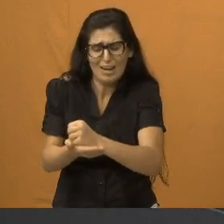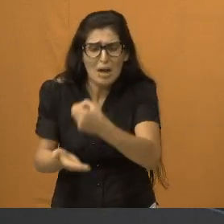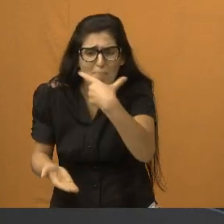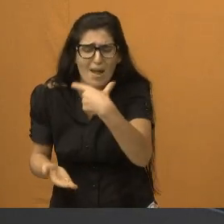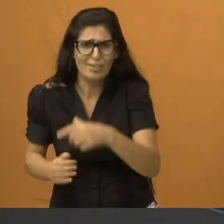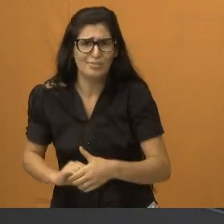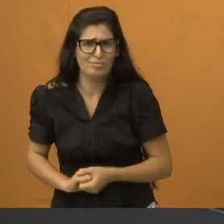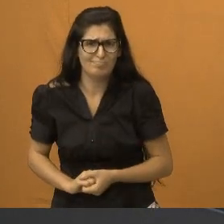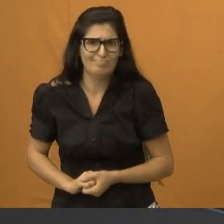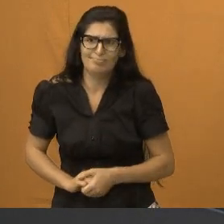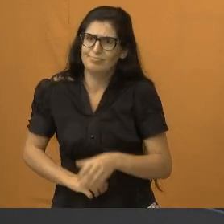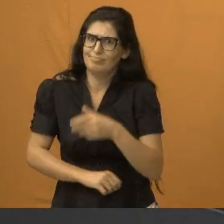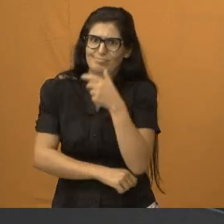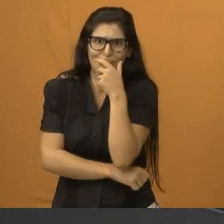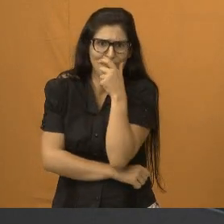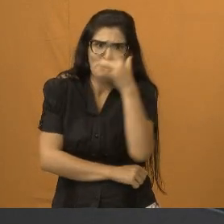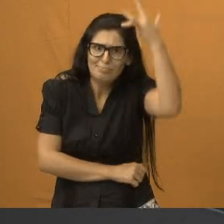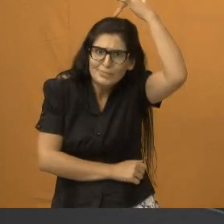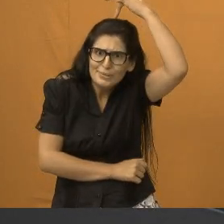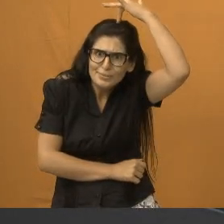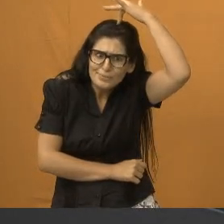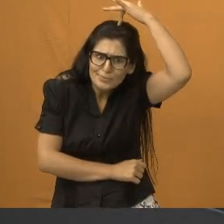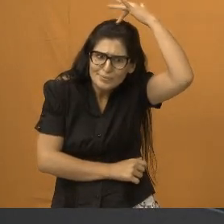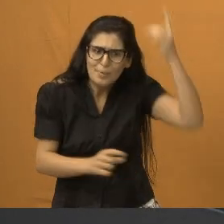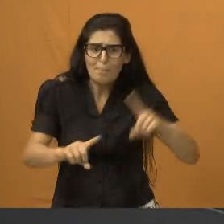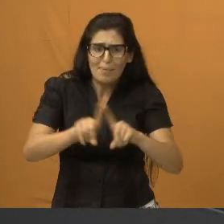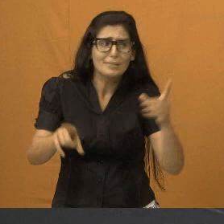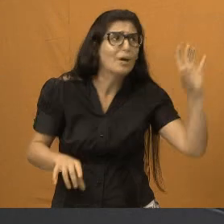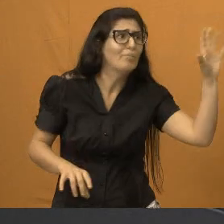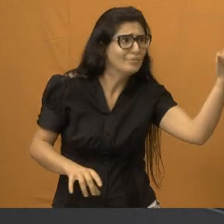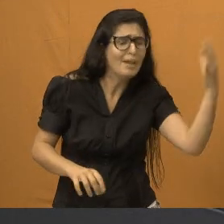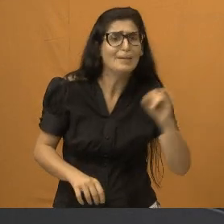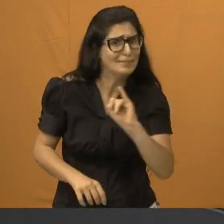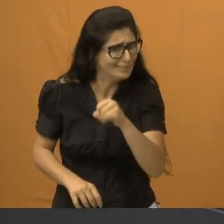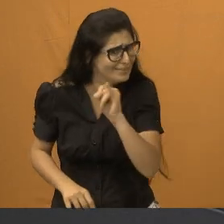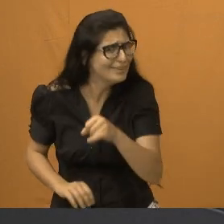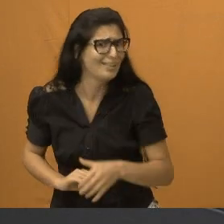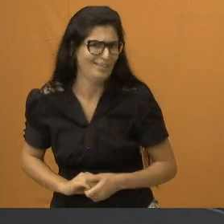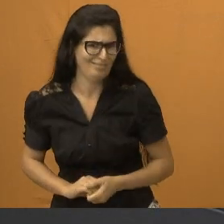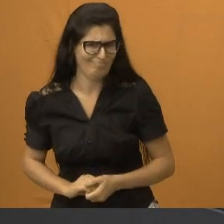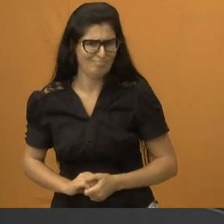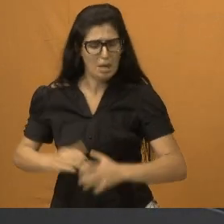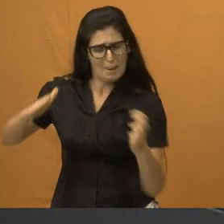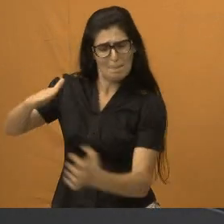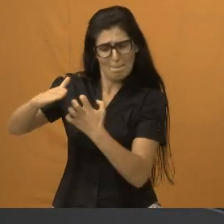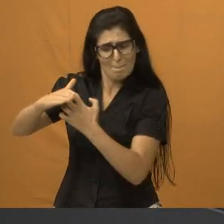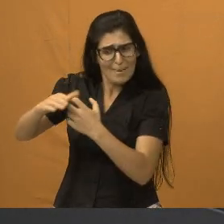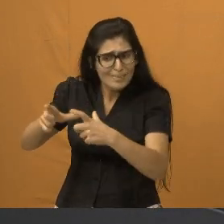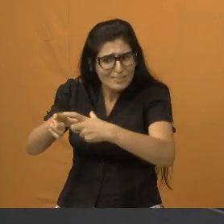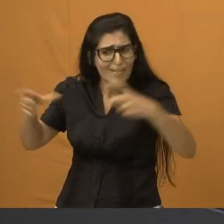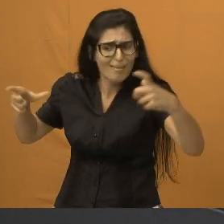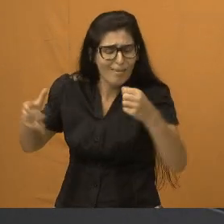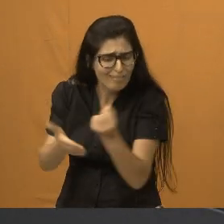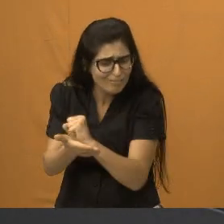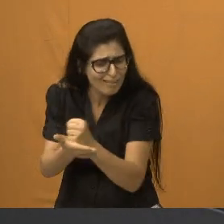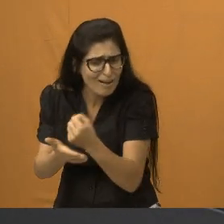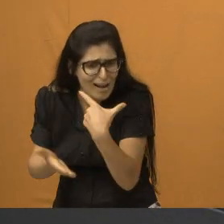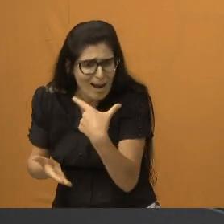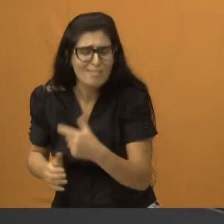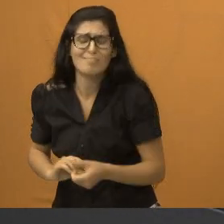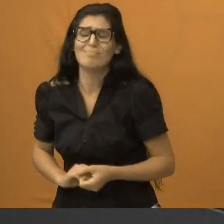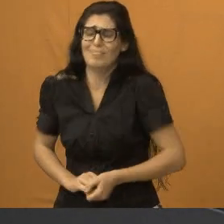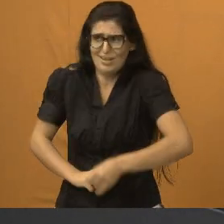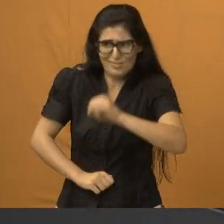algumas grandes empresas, grandes fabricantes, principalmente nessa parte de hortes, esses negócios, pegaram